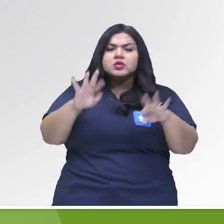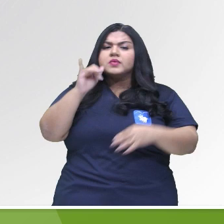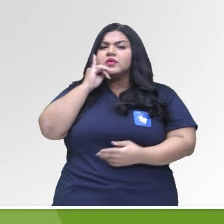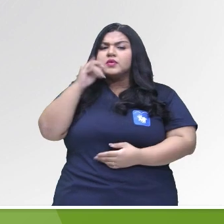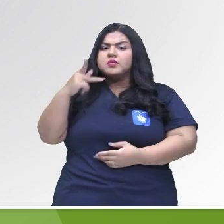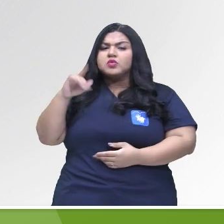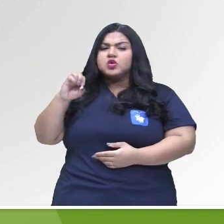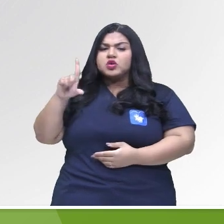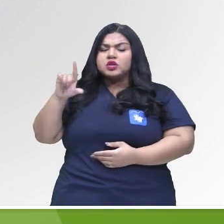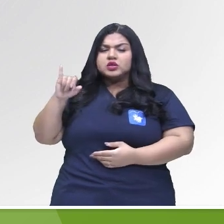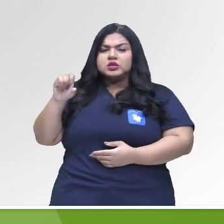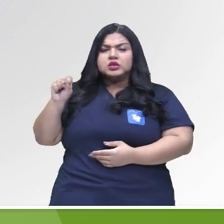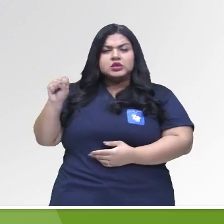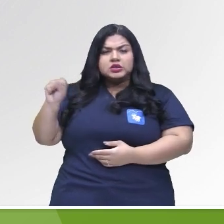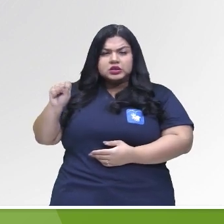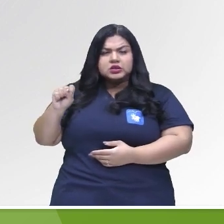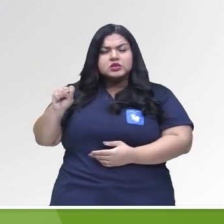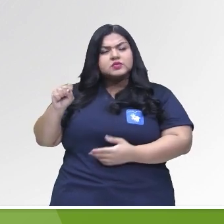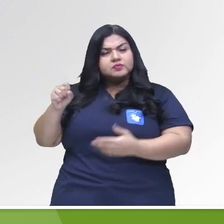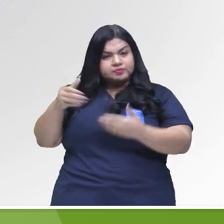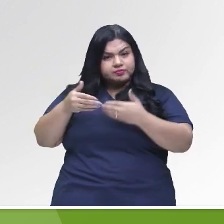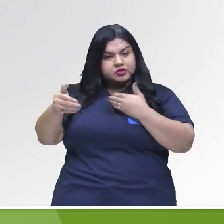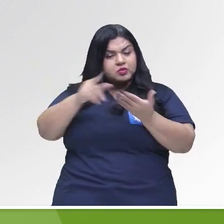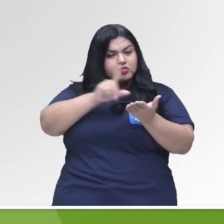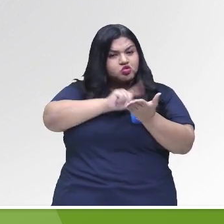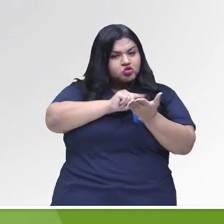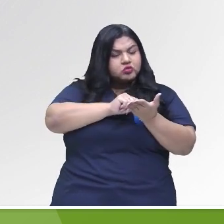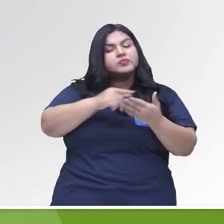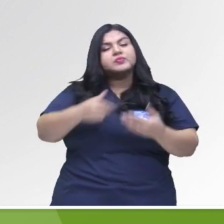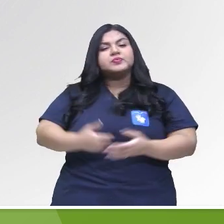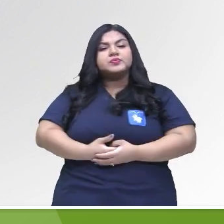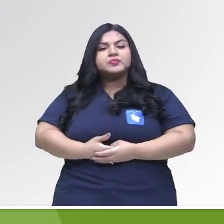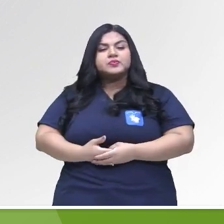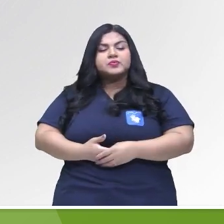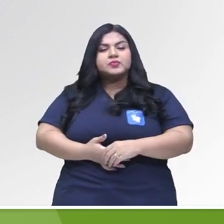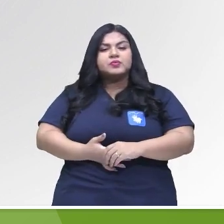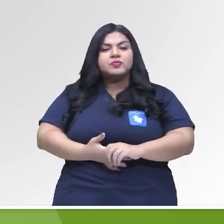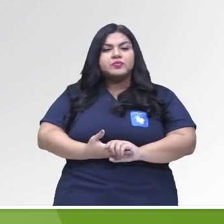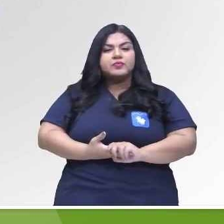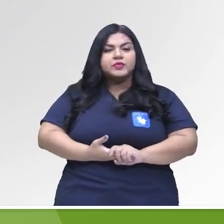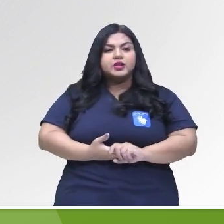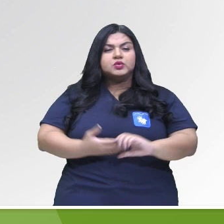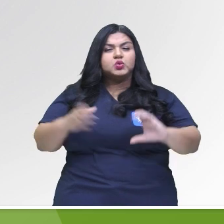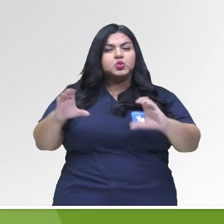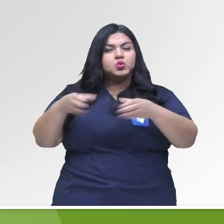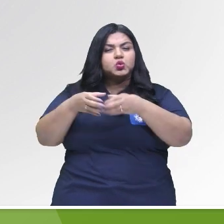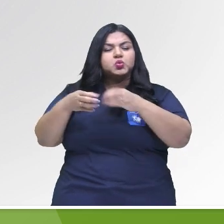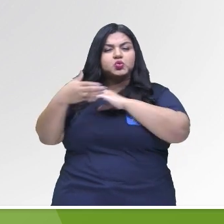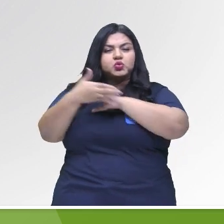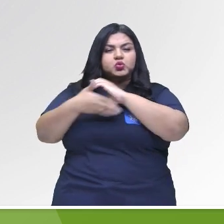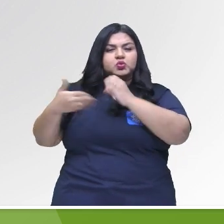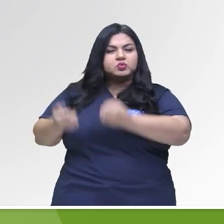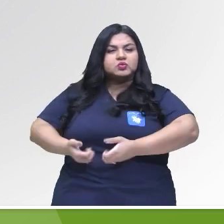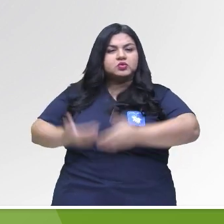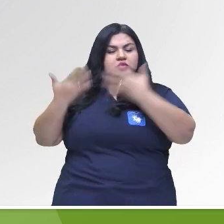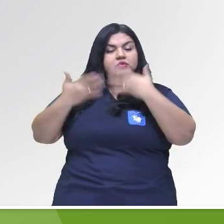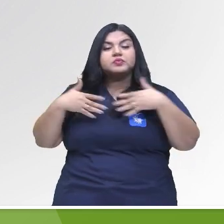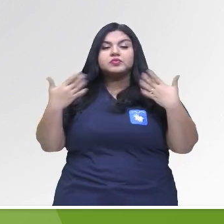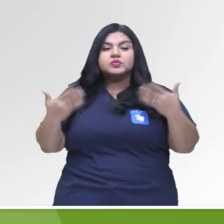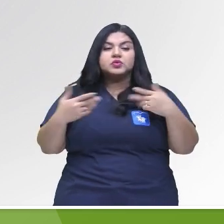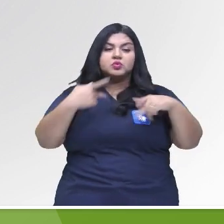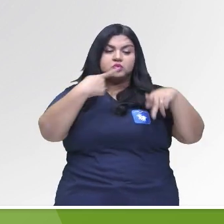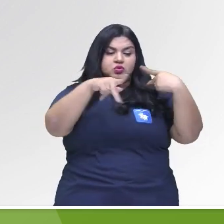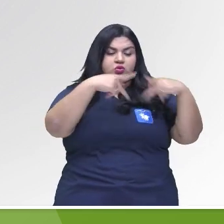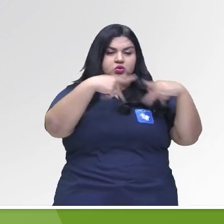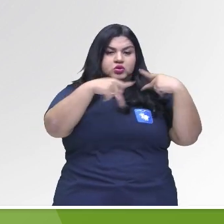são formados a partir dos monossacarídeos, né? Faz parte lá do grupo dos carboidratos. E as proteínas